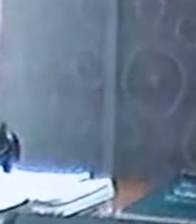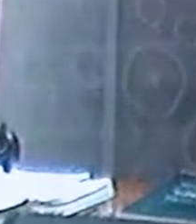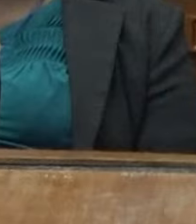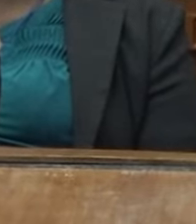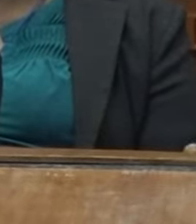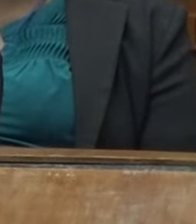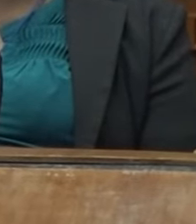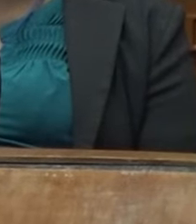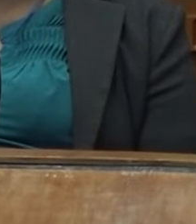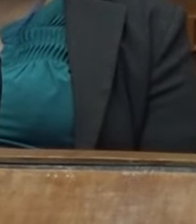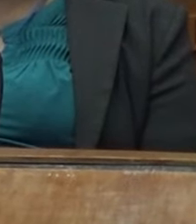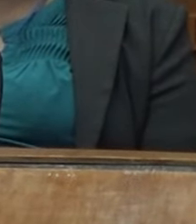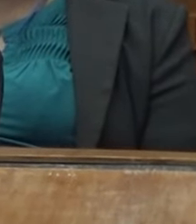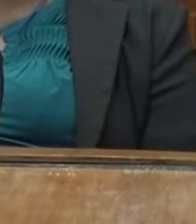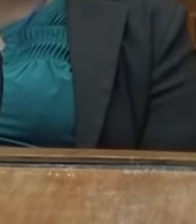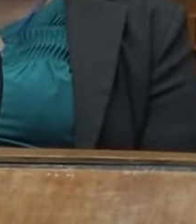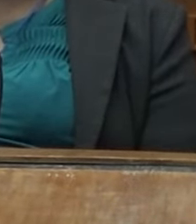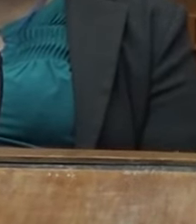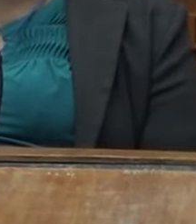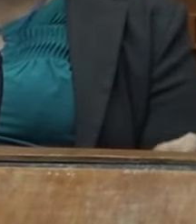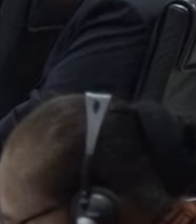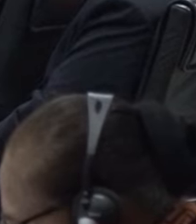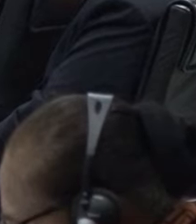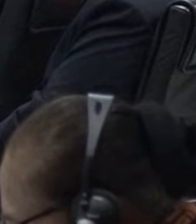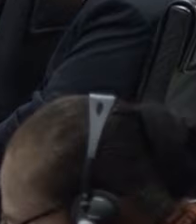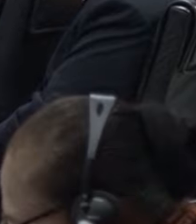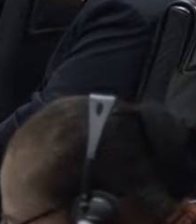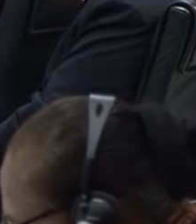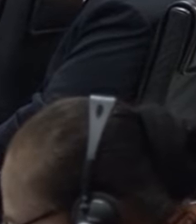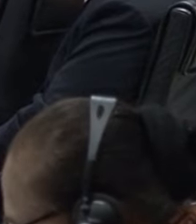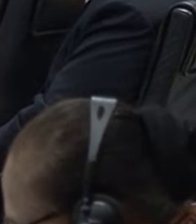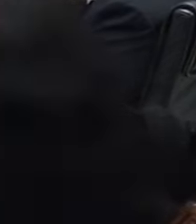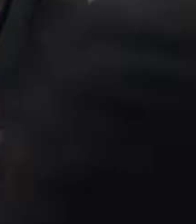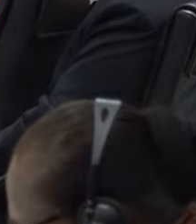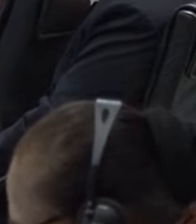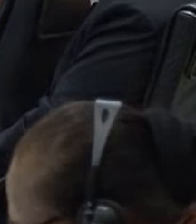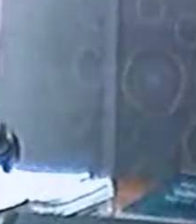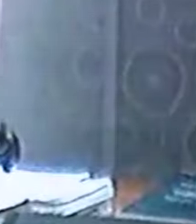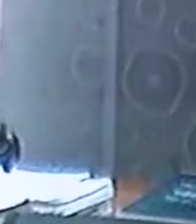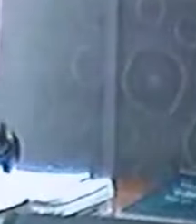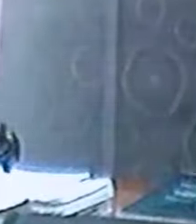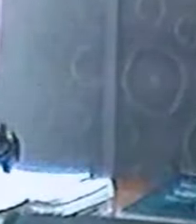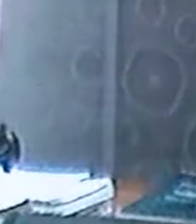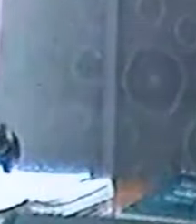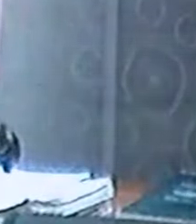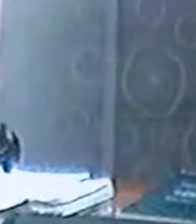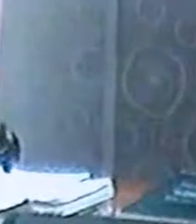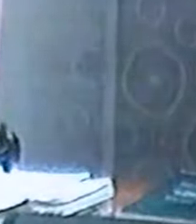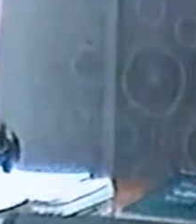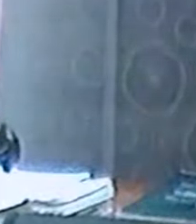ingira governo laia política ne bediat, o dizer empréstimo hirak ne, Timor-Leste, Saimono e a futuro. E com os Lima, está a